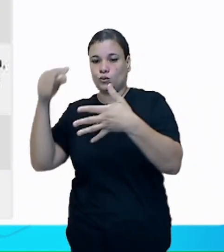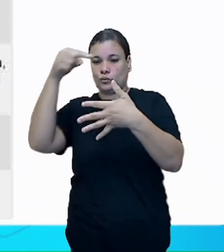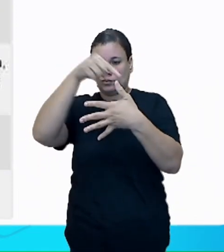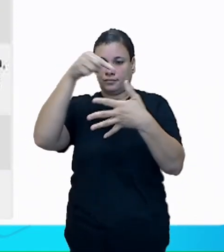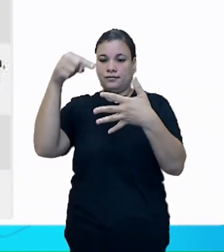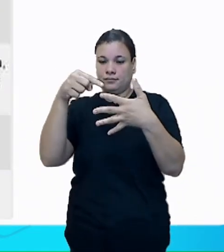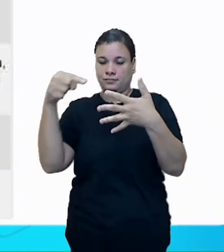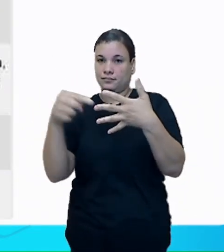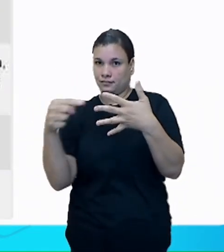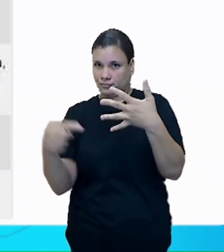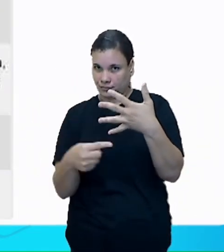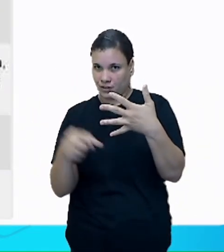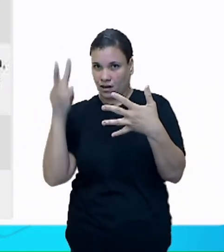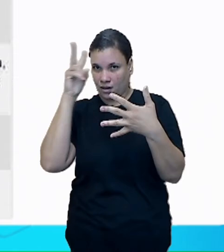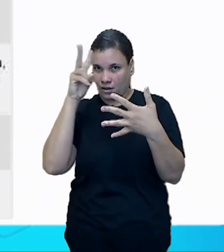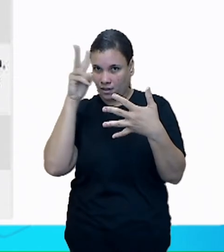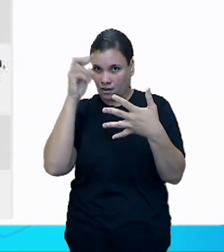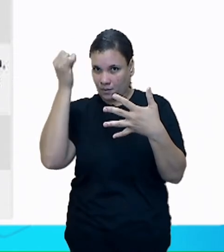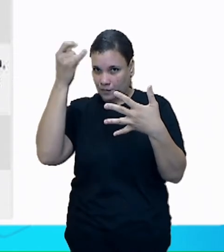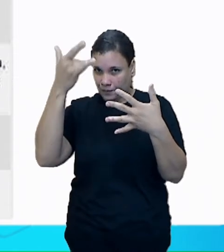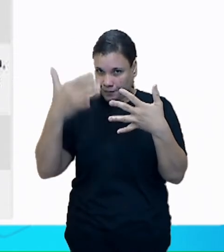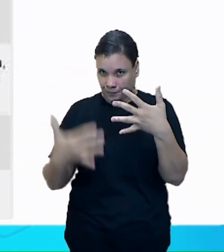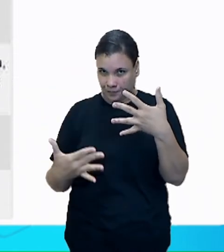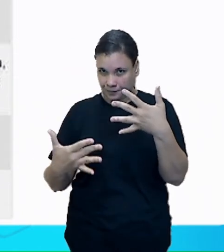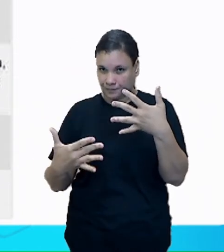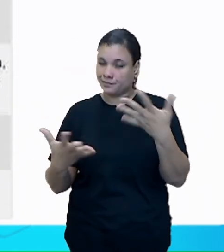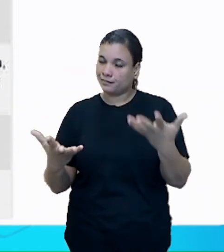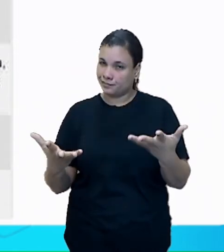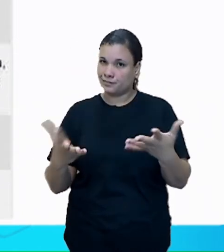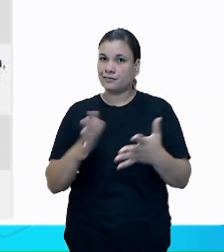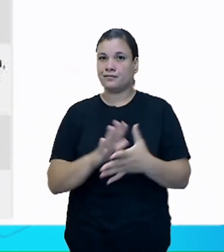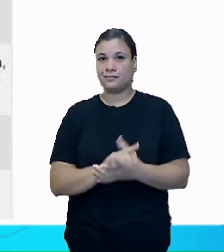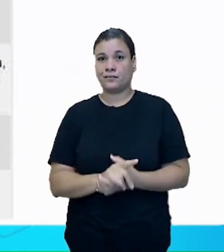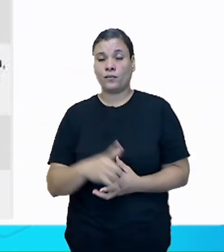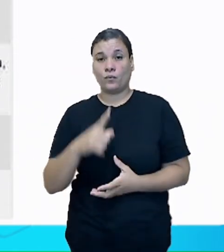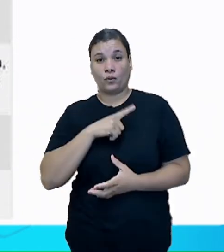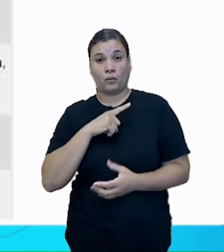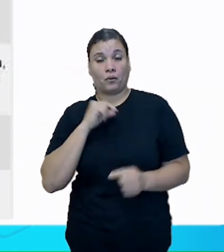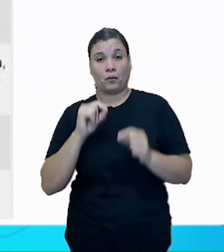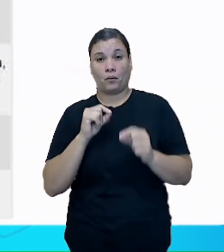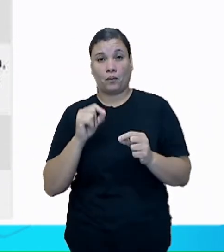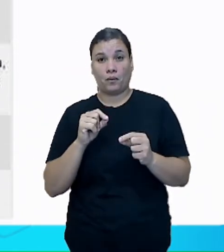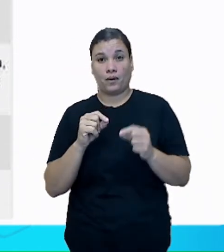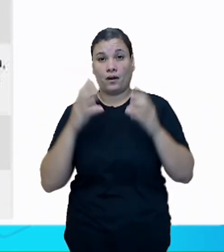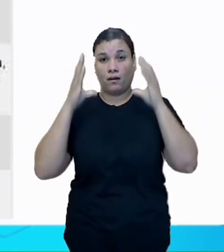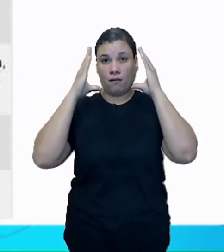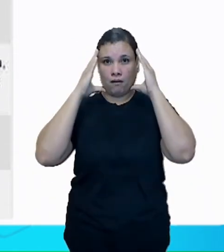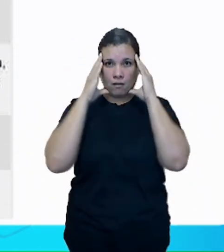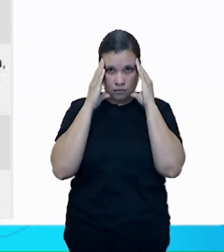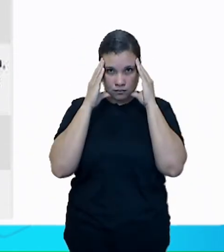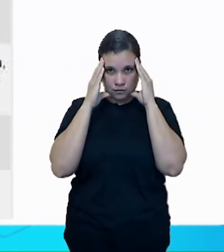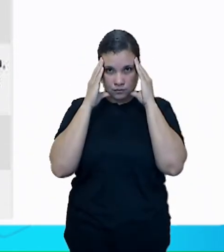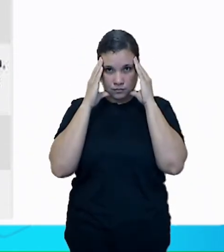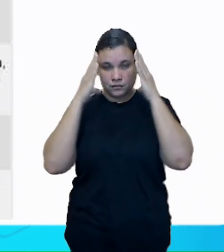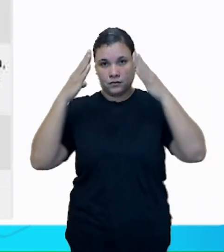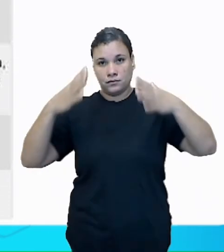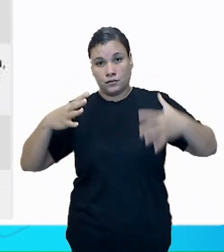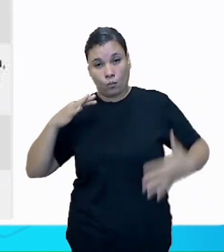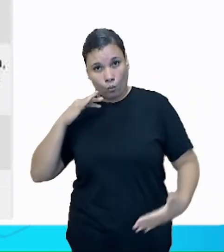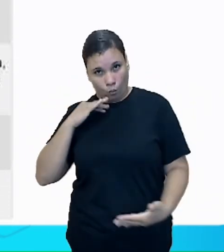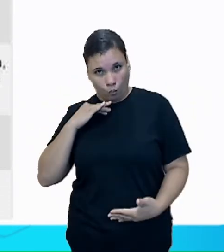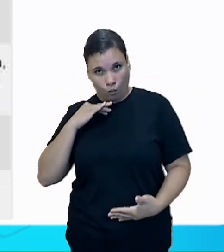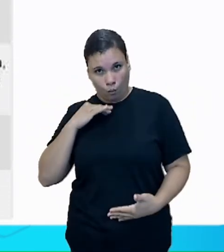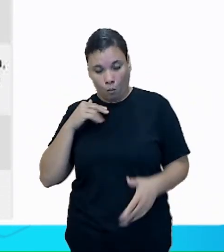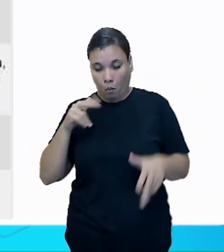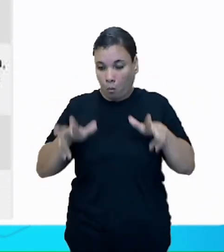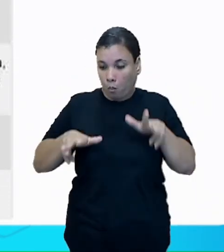do quantidade e de como se organiza a cabeça, o corpo, as patas, como